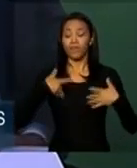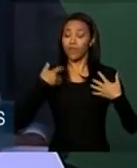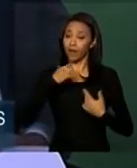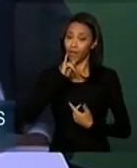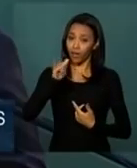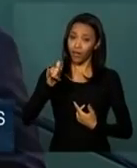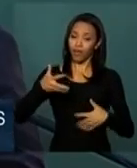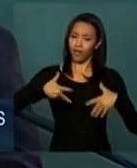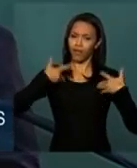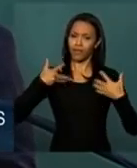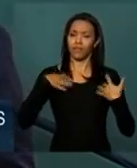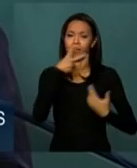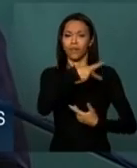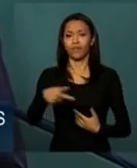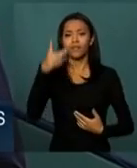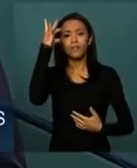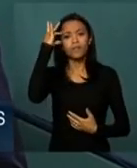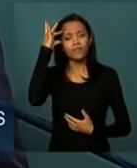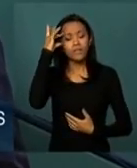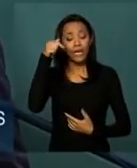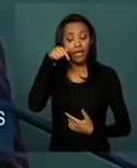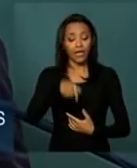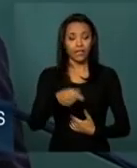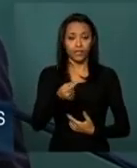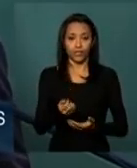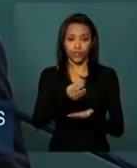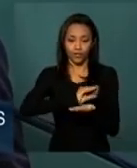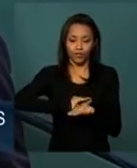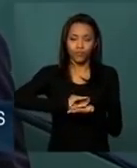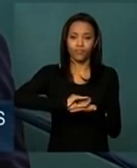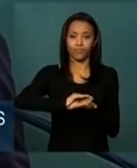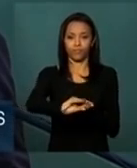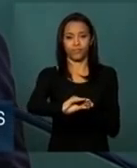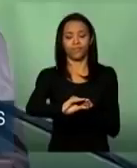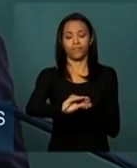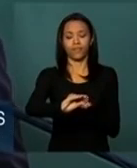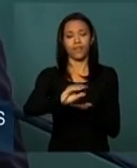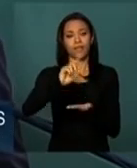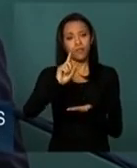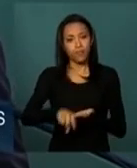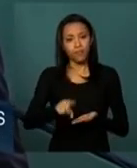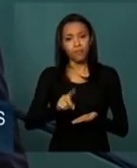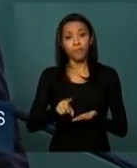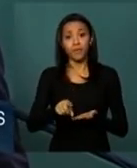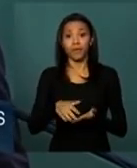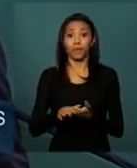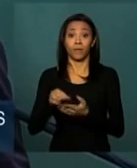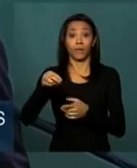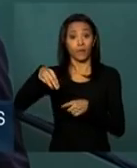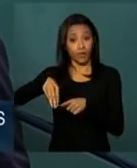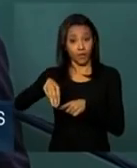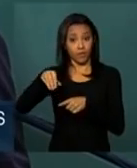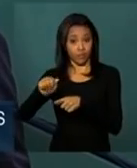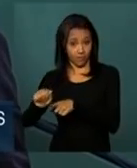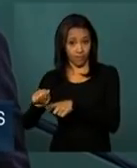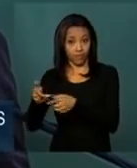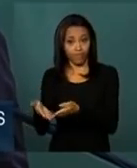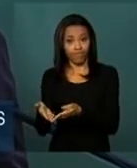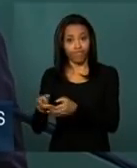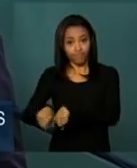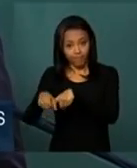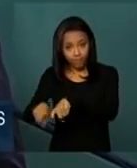Dilma, que esses investimentos que têm sido feitos pelo Ministério do Desenvolvimento Agrário têm